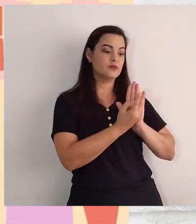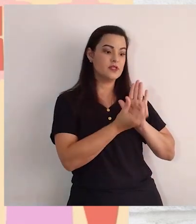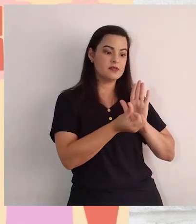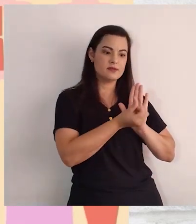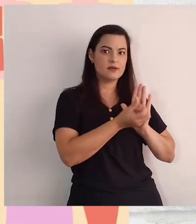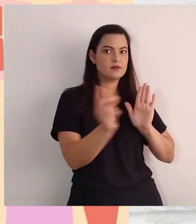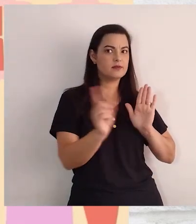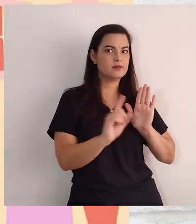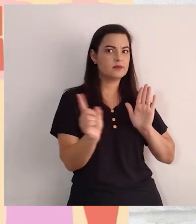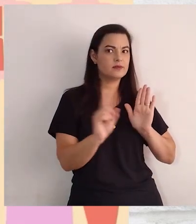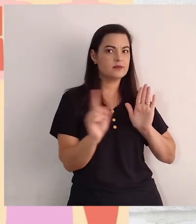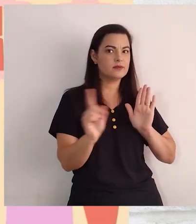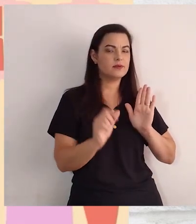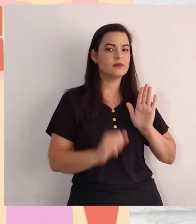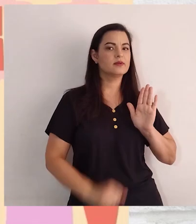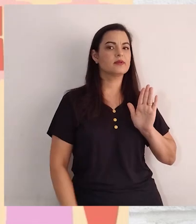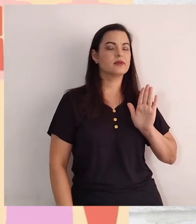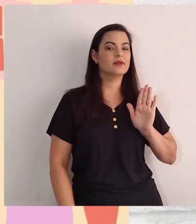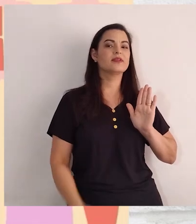26 não pode.